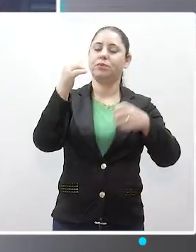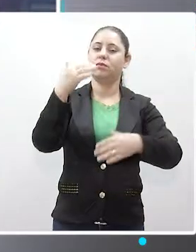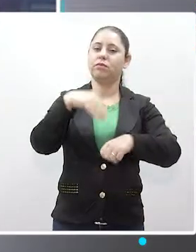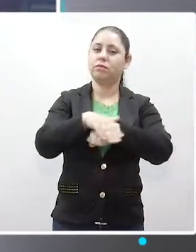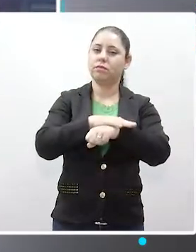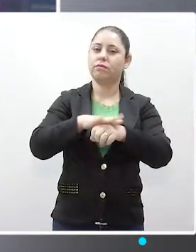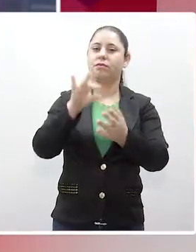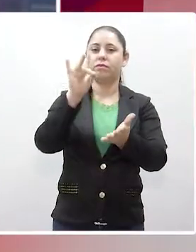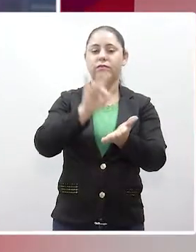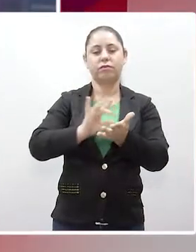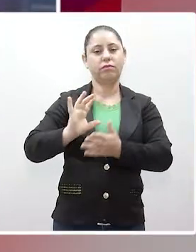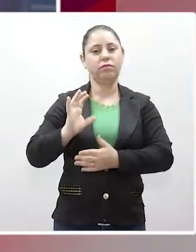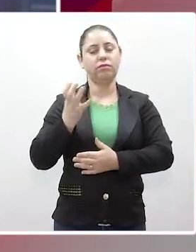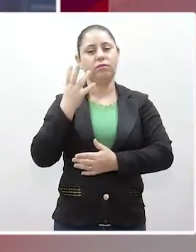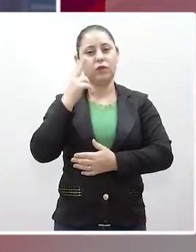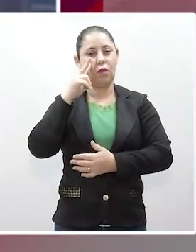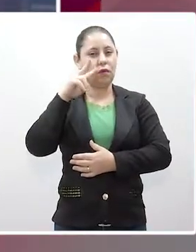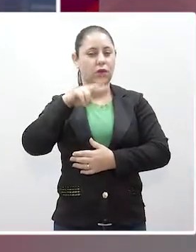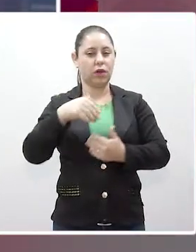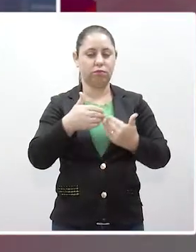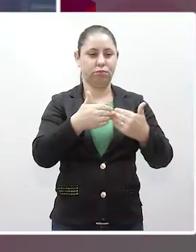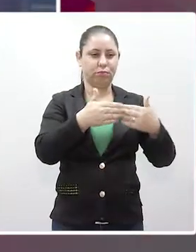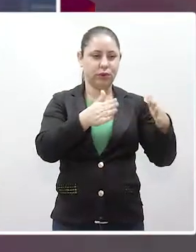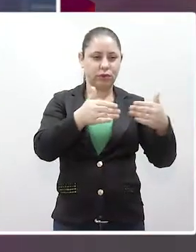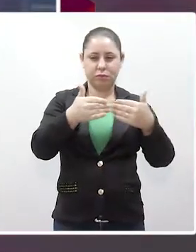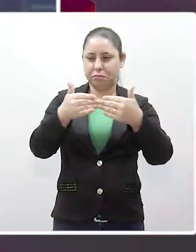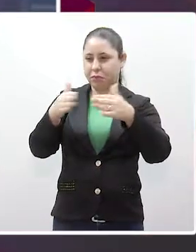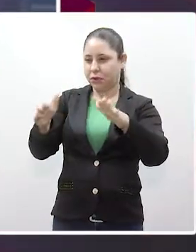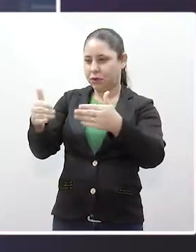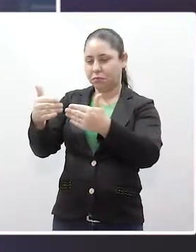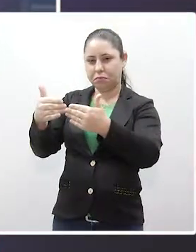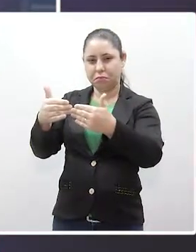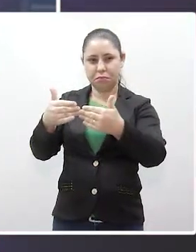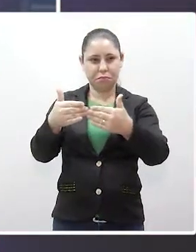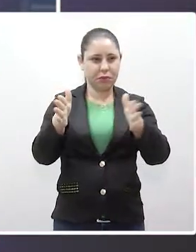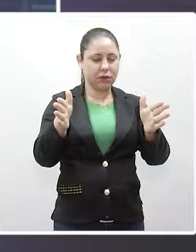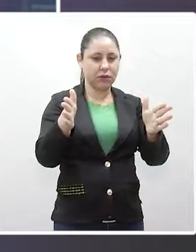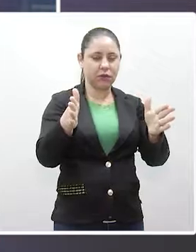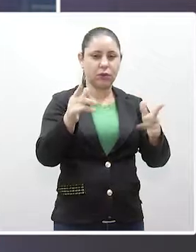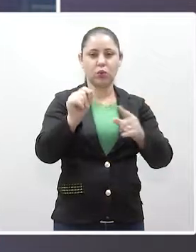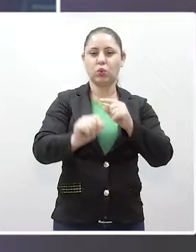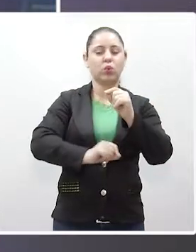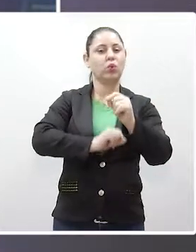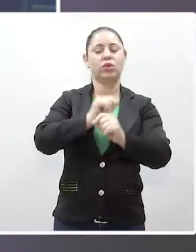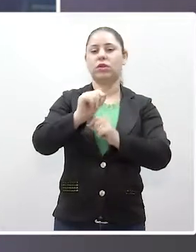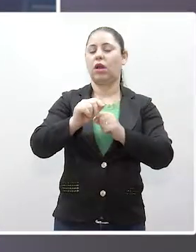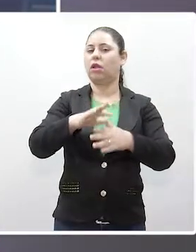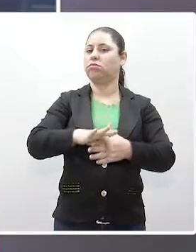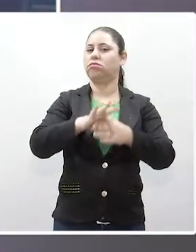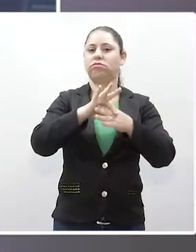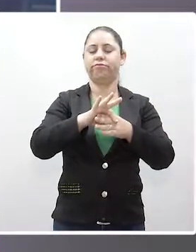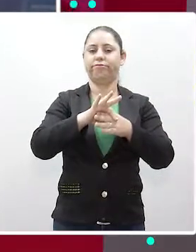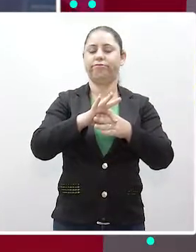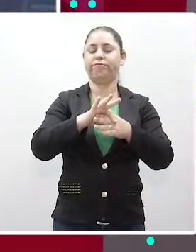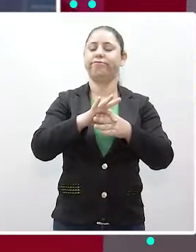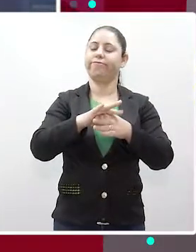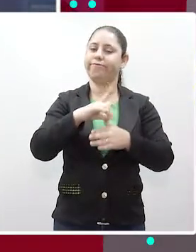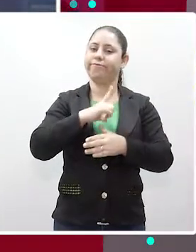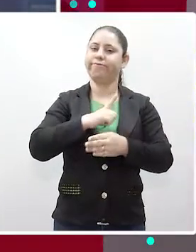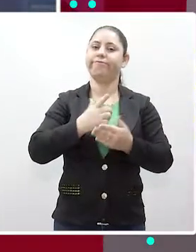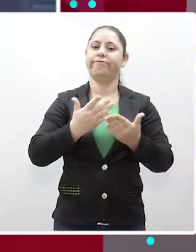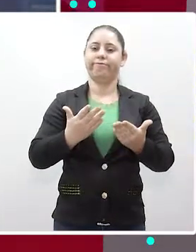fato, aconteceu. A gente viu uma reabertura, por vezes, não criteriosa, né?